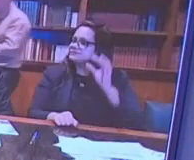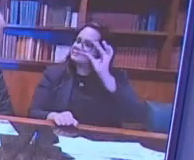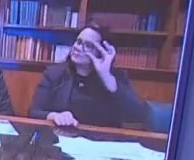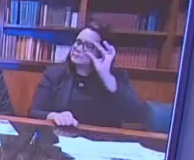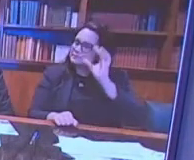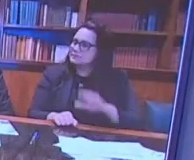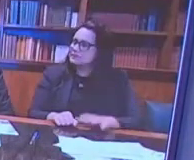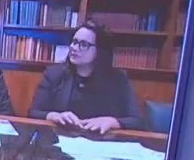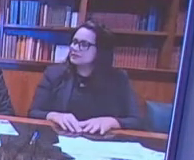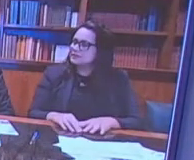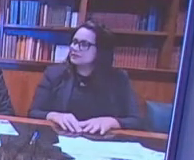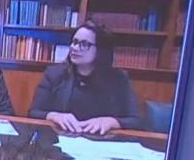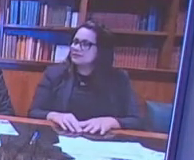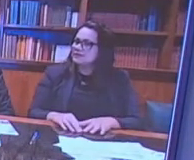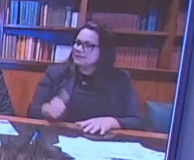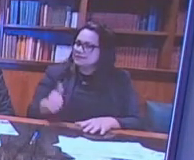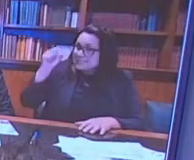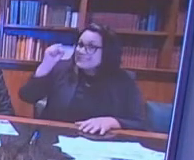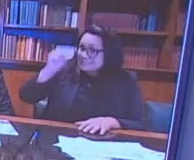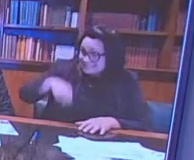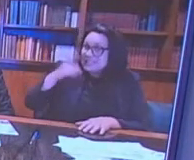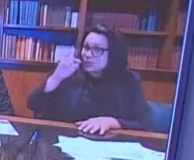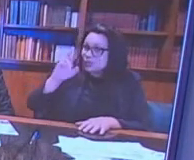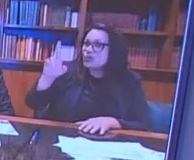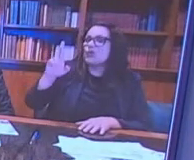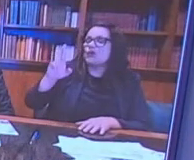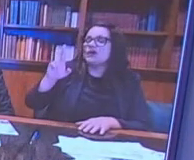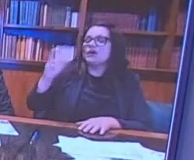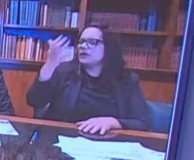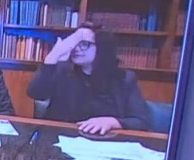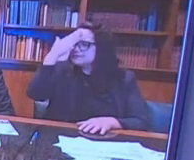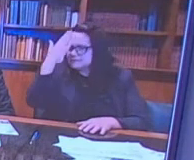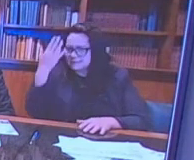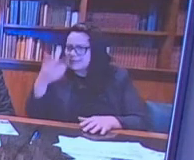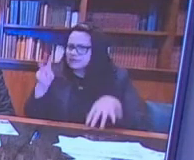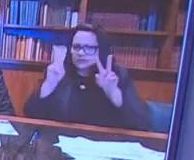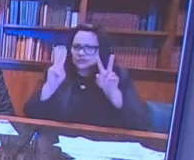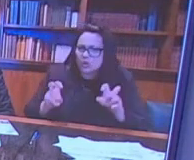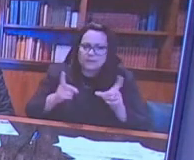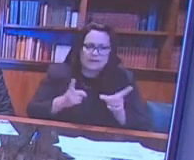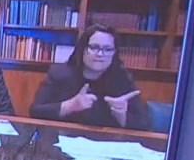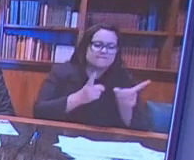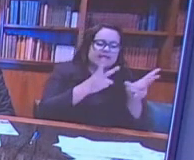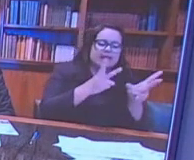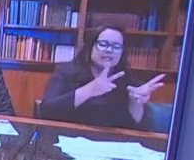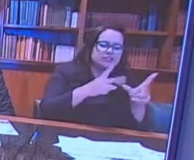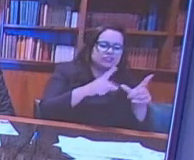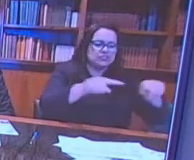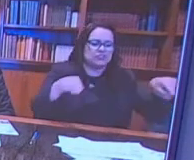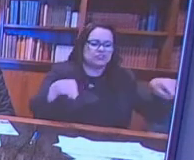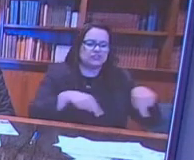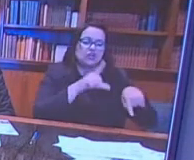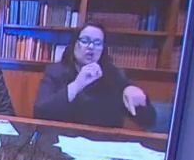questões é que ele não só vai falar mas ele tem que apresentar elementos de prova para confirmar absolutamente tudo que ele está